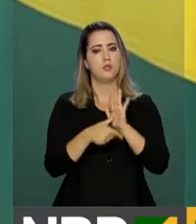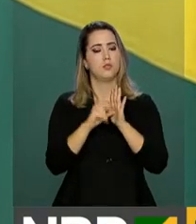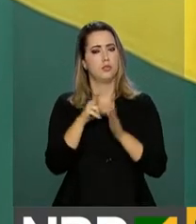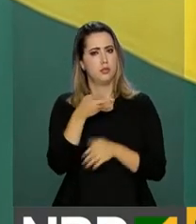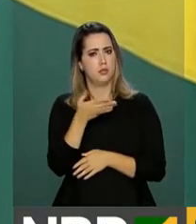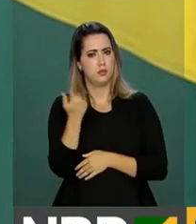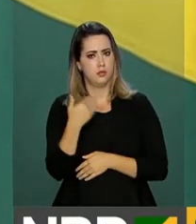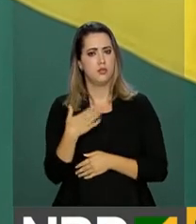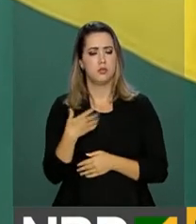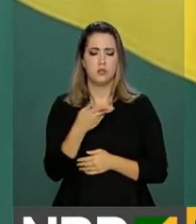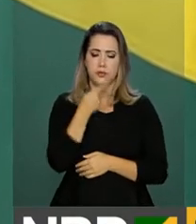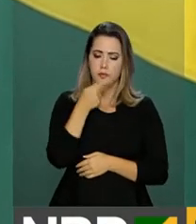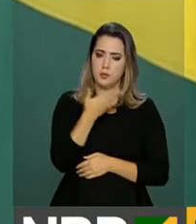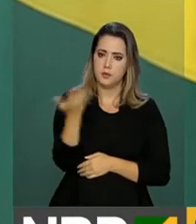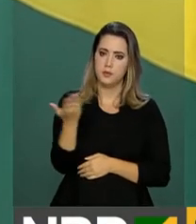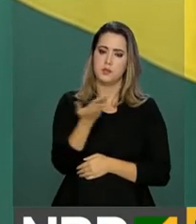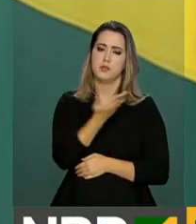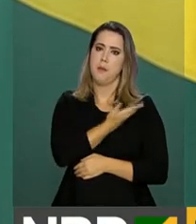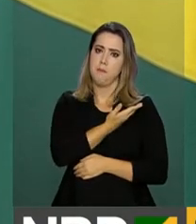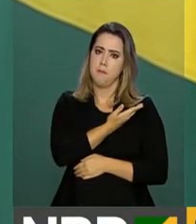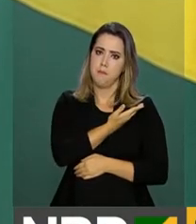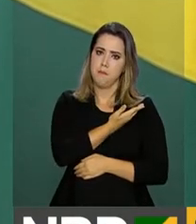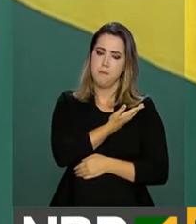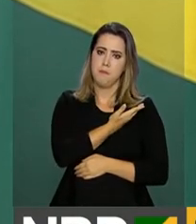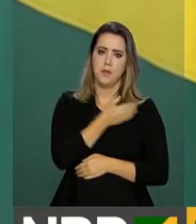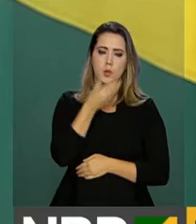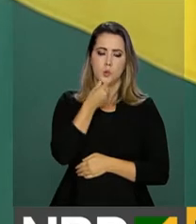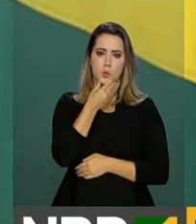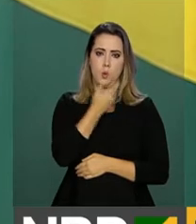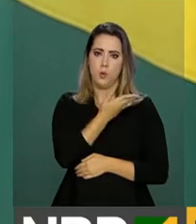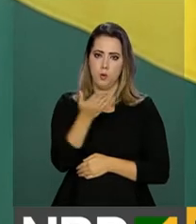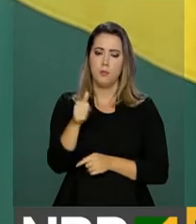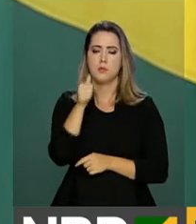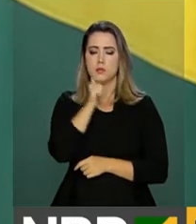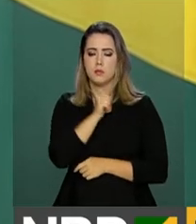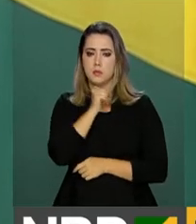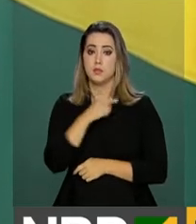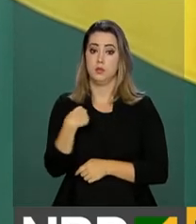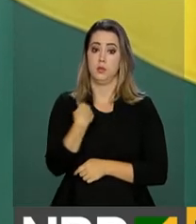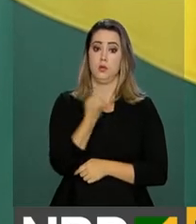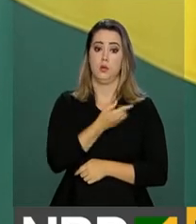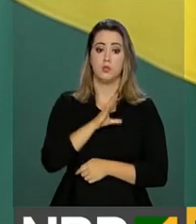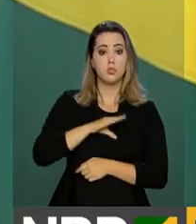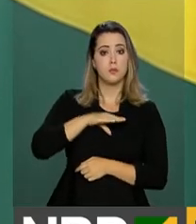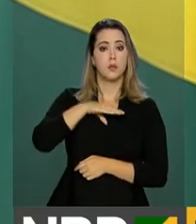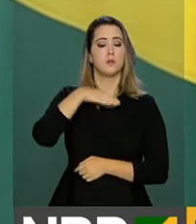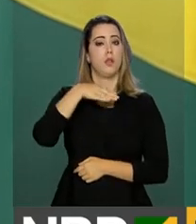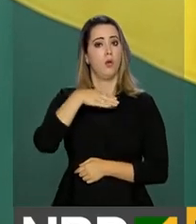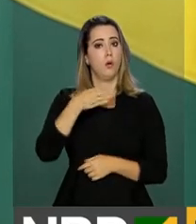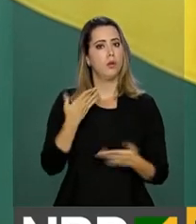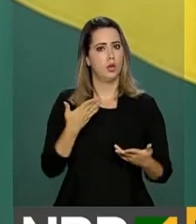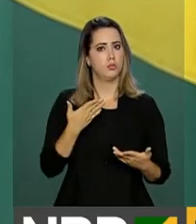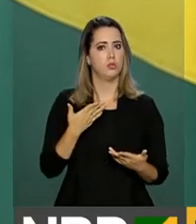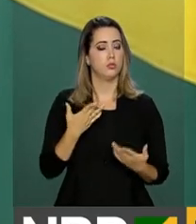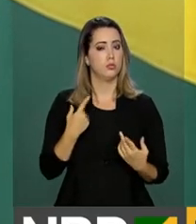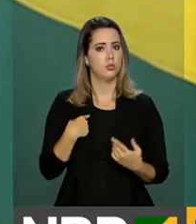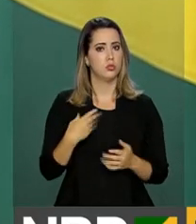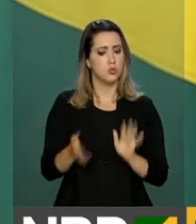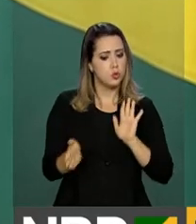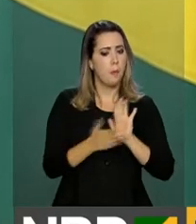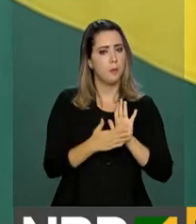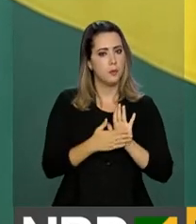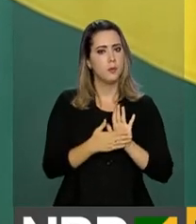amigos ea liga líder que nós tivemos a coragem de propor reformas difíceis